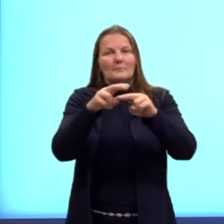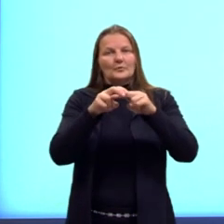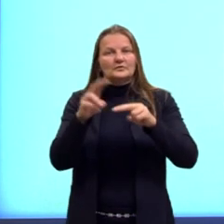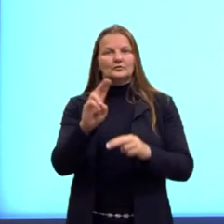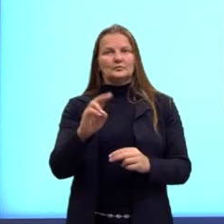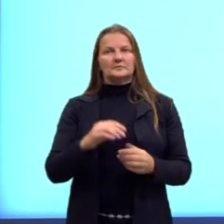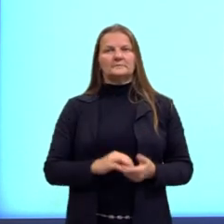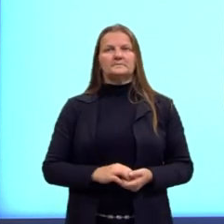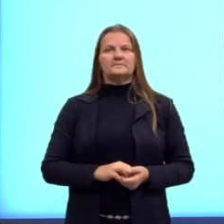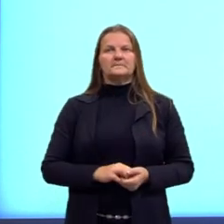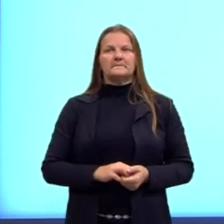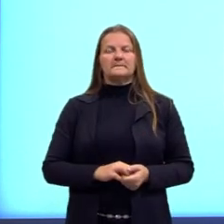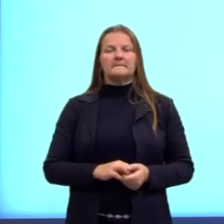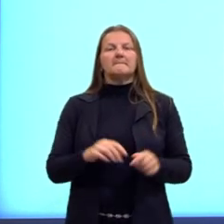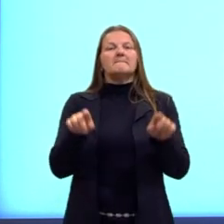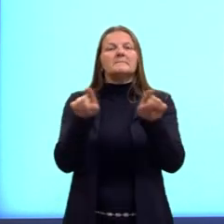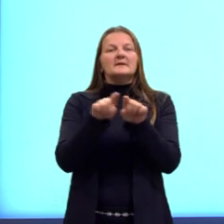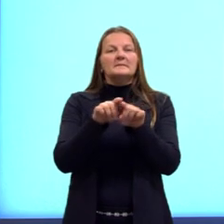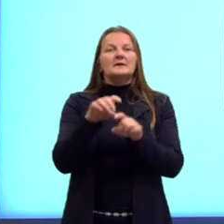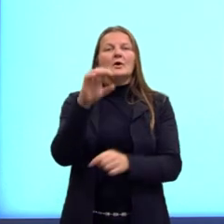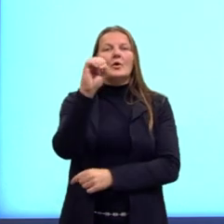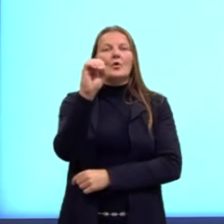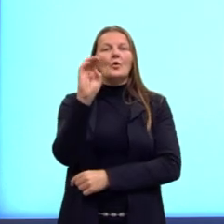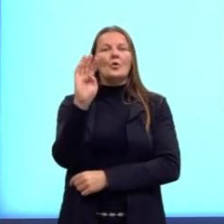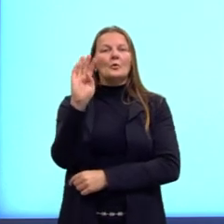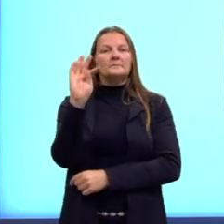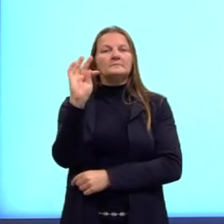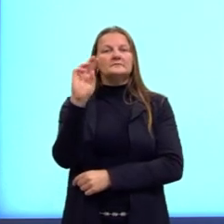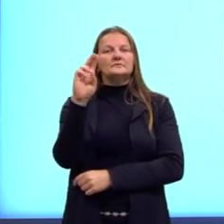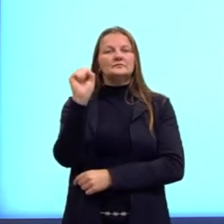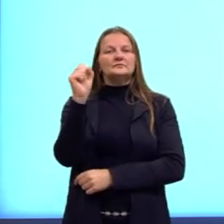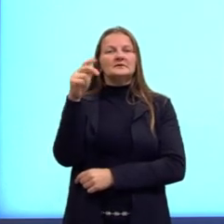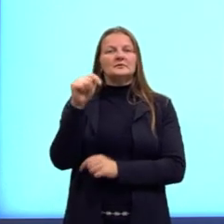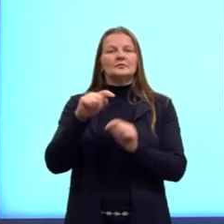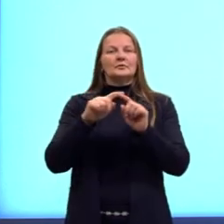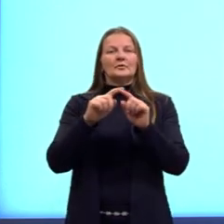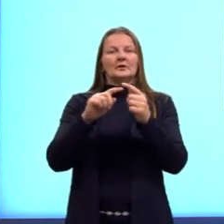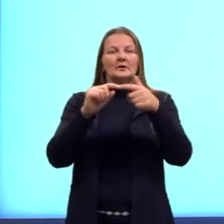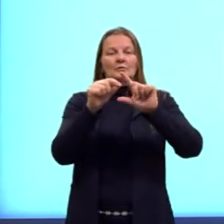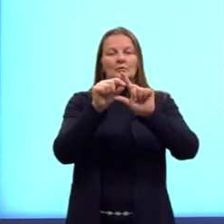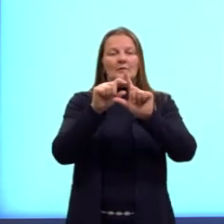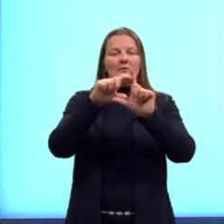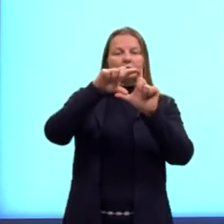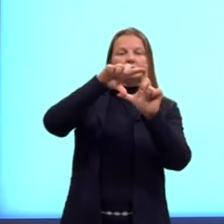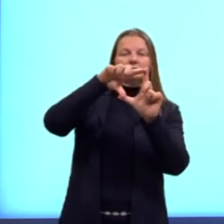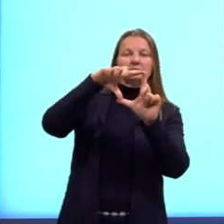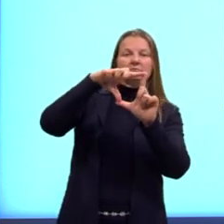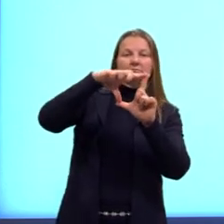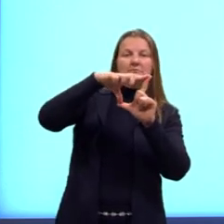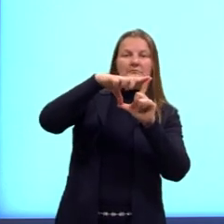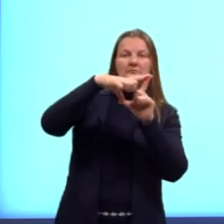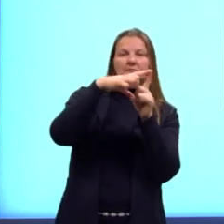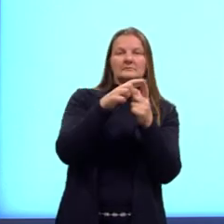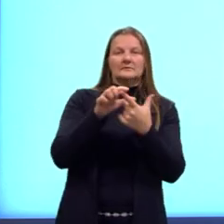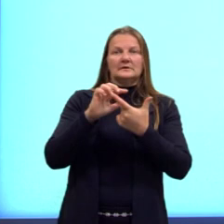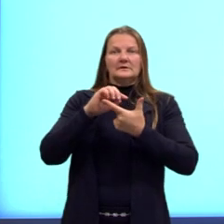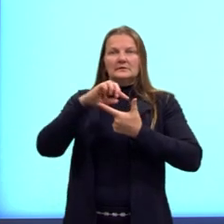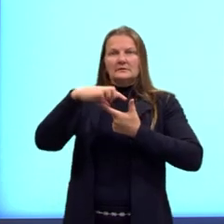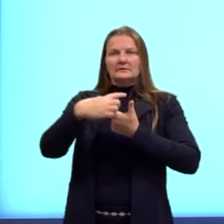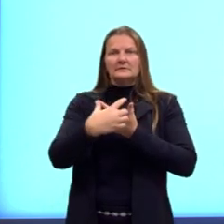o triângulo pode ser também obtusângulo tá obtusângulo então remete ao ângulo